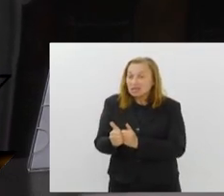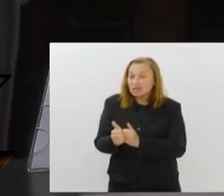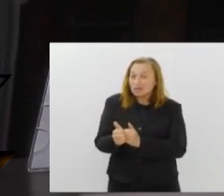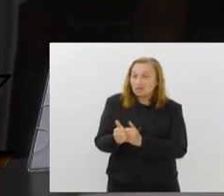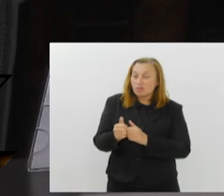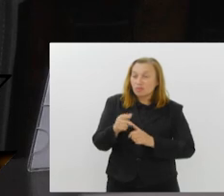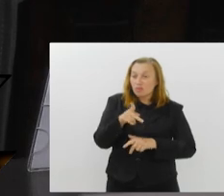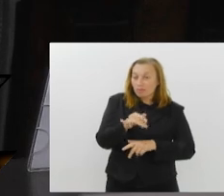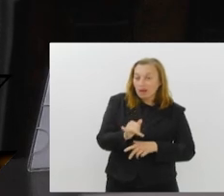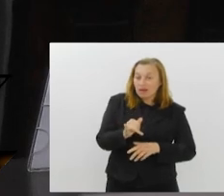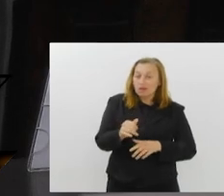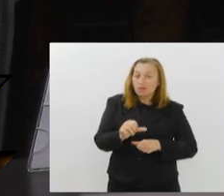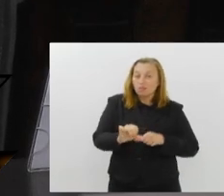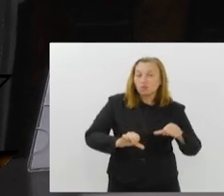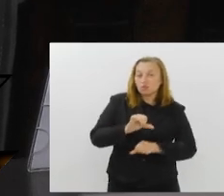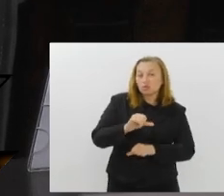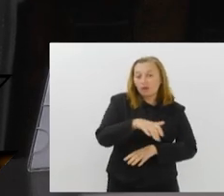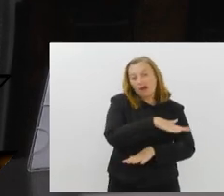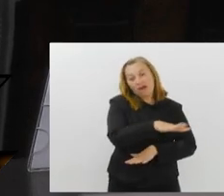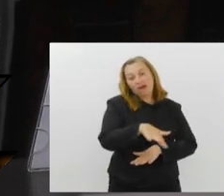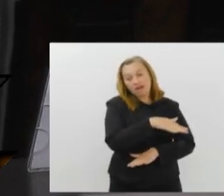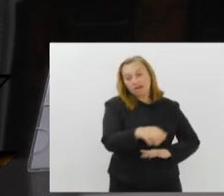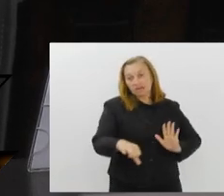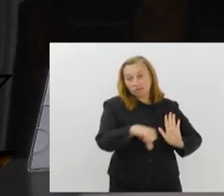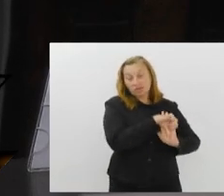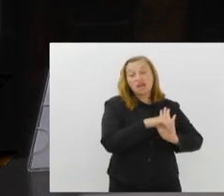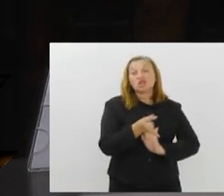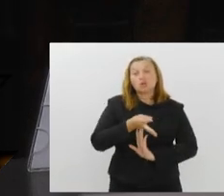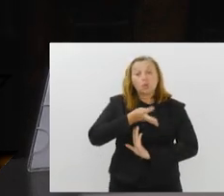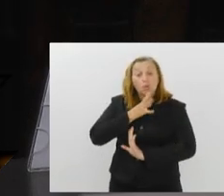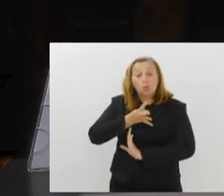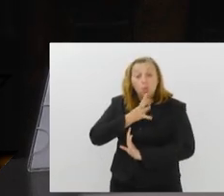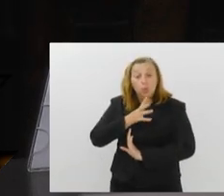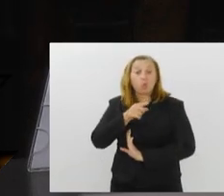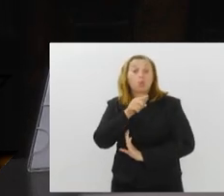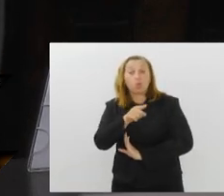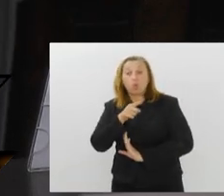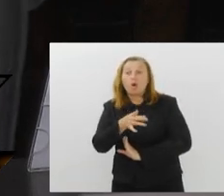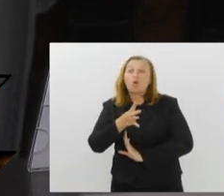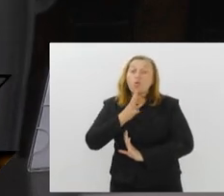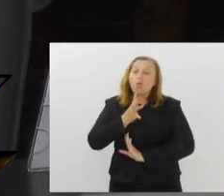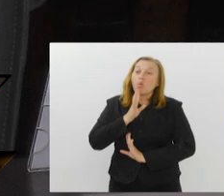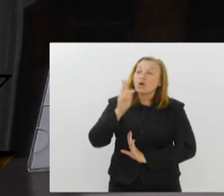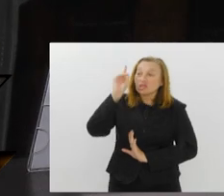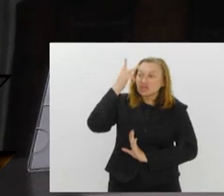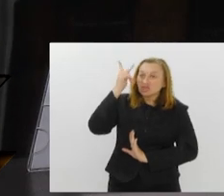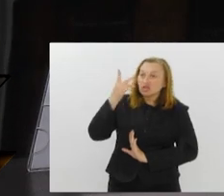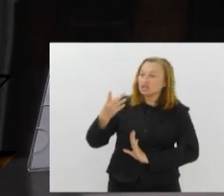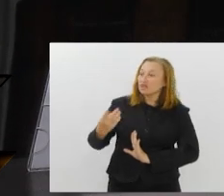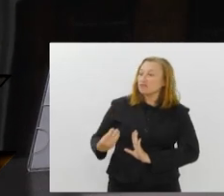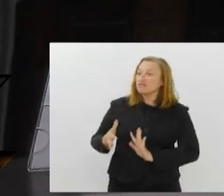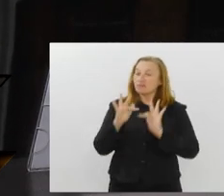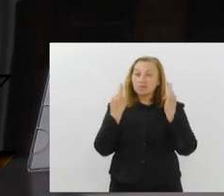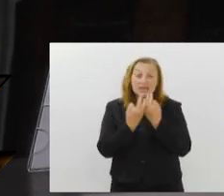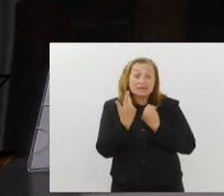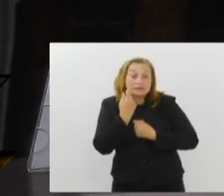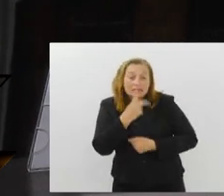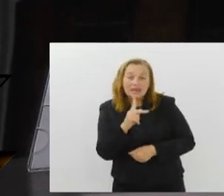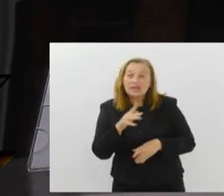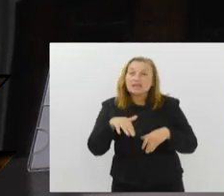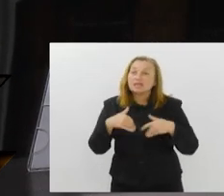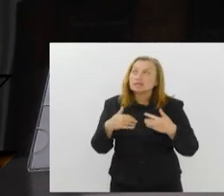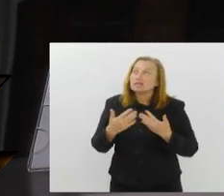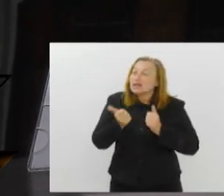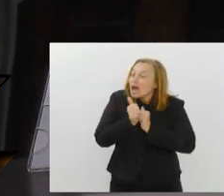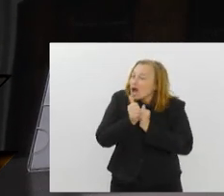pela área criminal então a gente conhece o Fernando Fernandes conhece a história da família do Fernando e